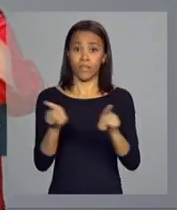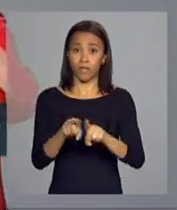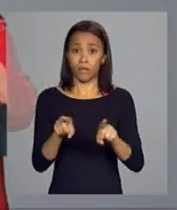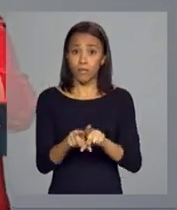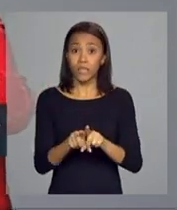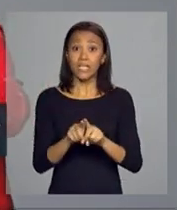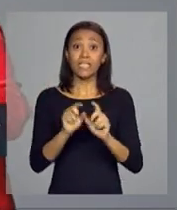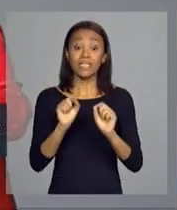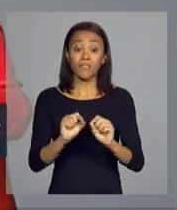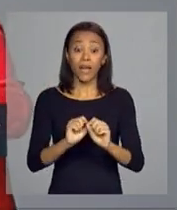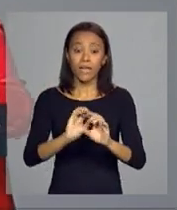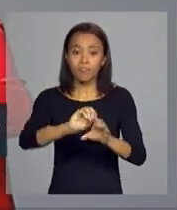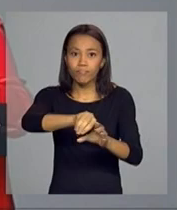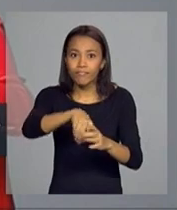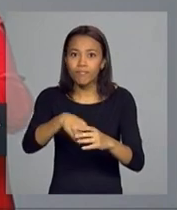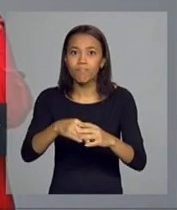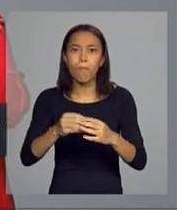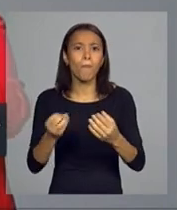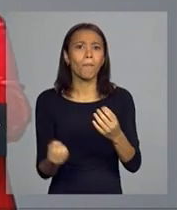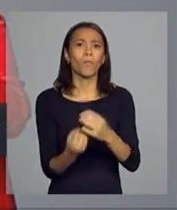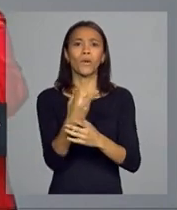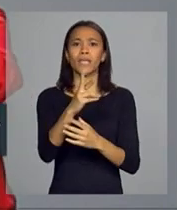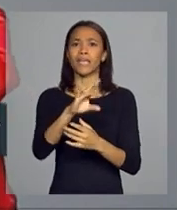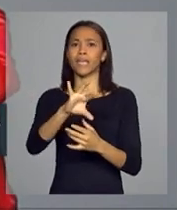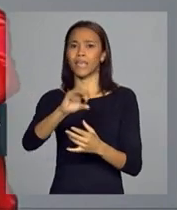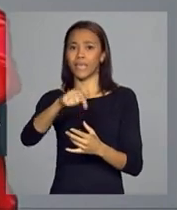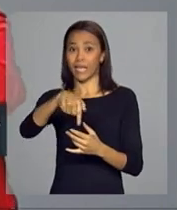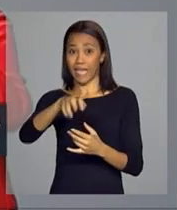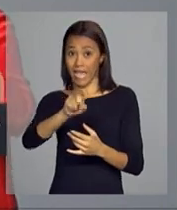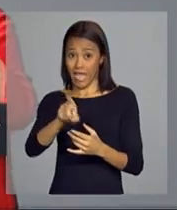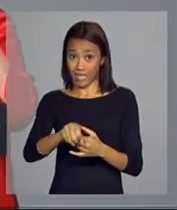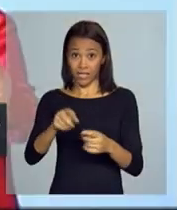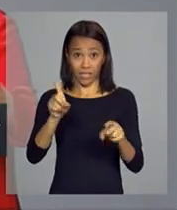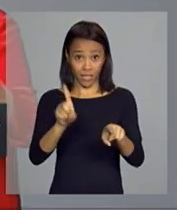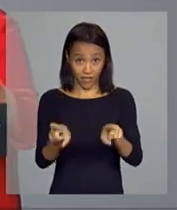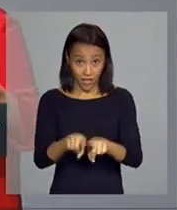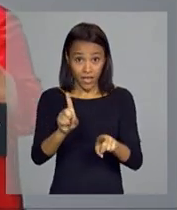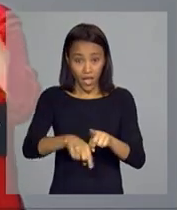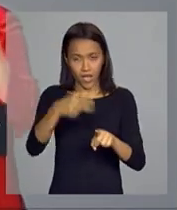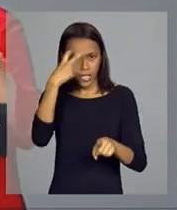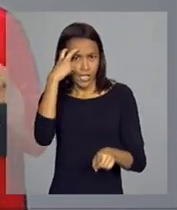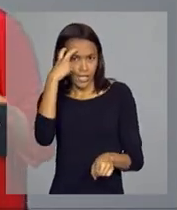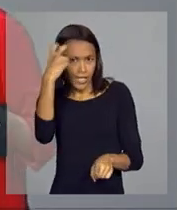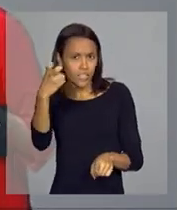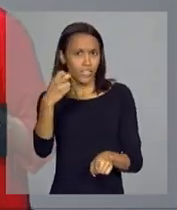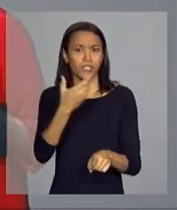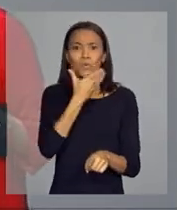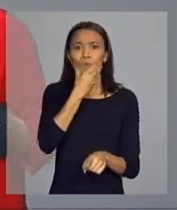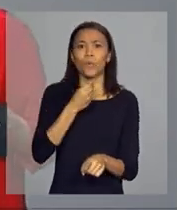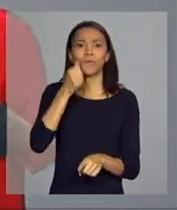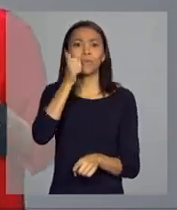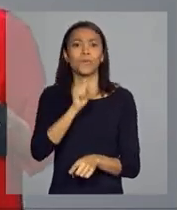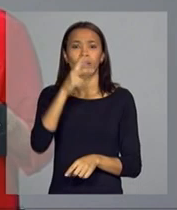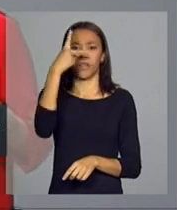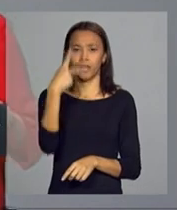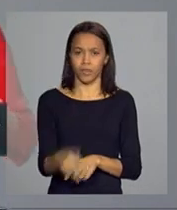daquilo que gera riqueza, que é o braço e o cérebro dos homens e das mulheres desse